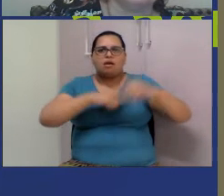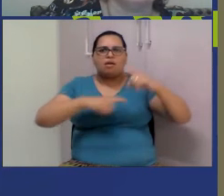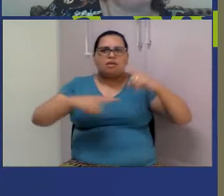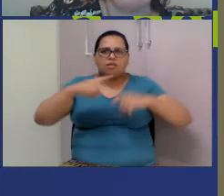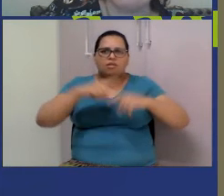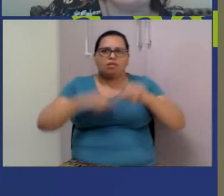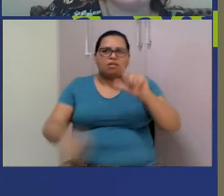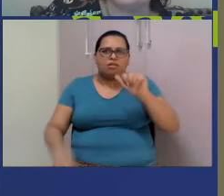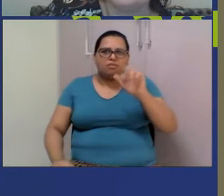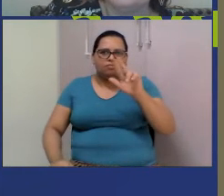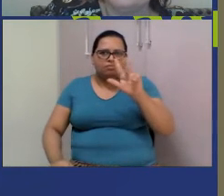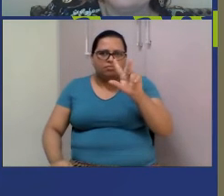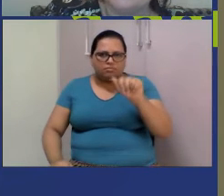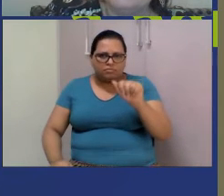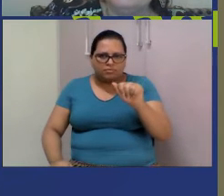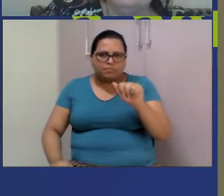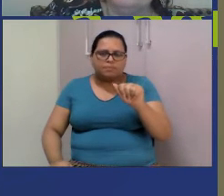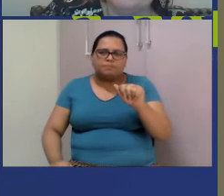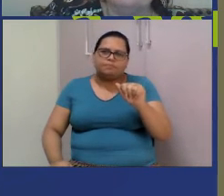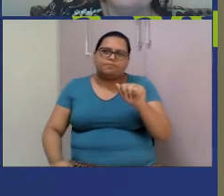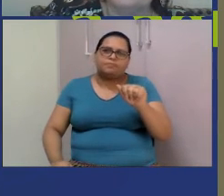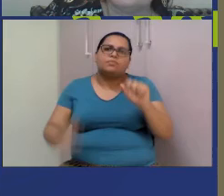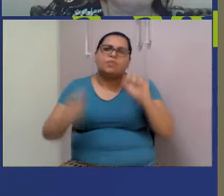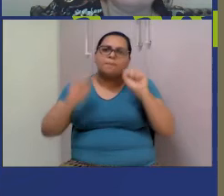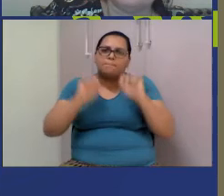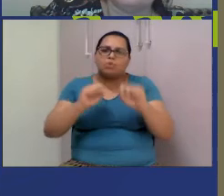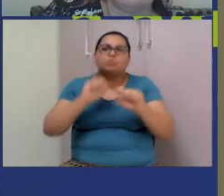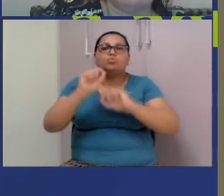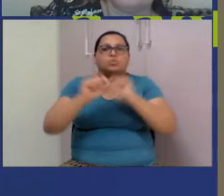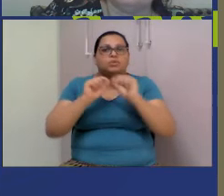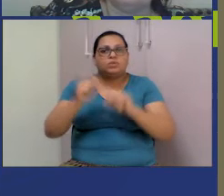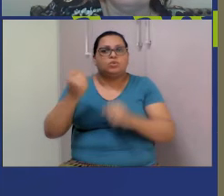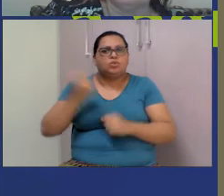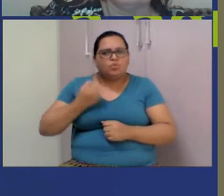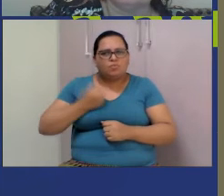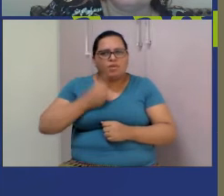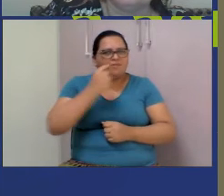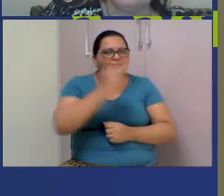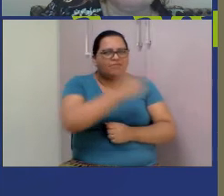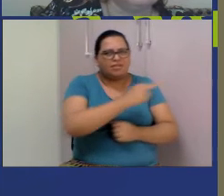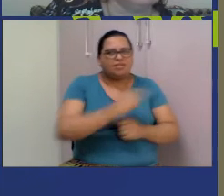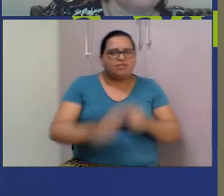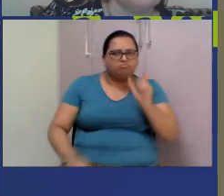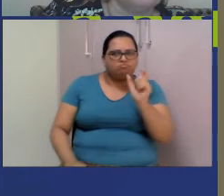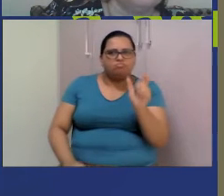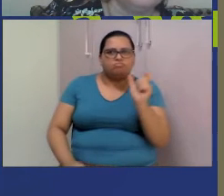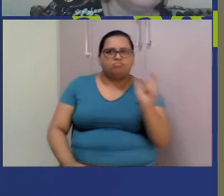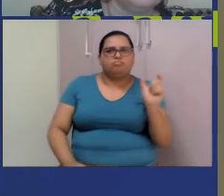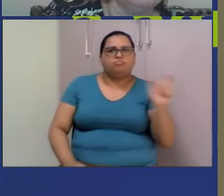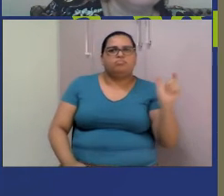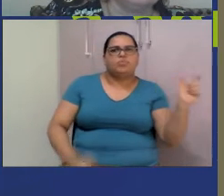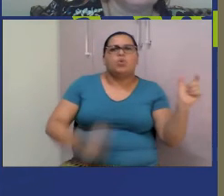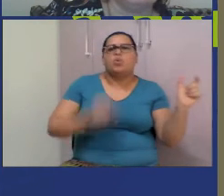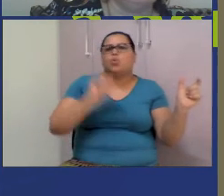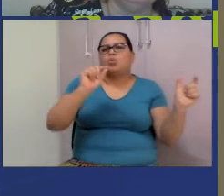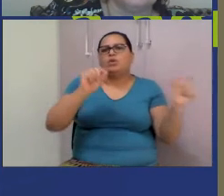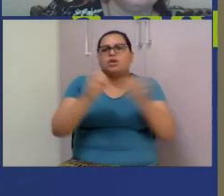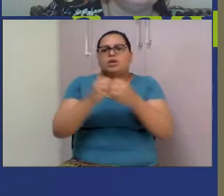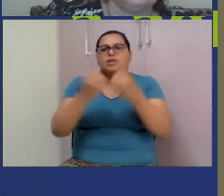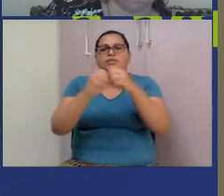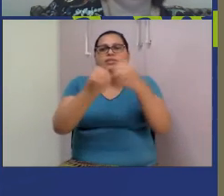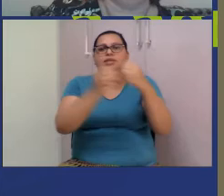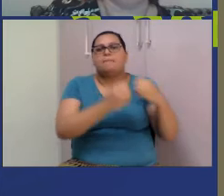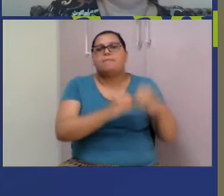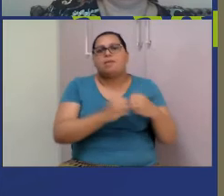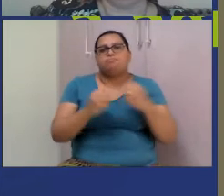construir rotas, mapas, em que cada número desse que vocês estão vendo são enzimas, códigos de enzimas, que eu